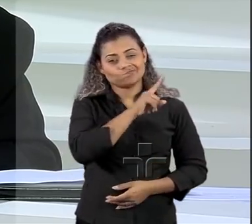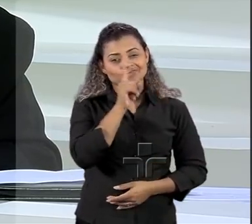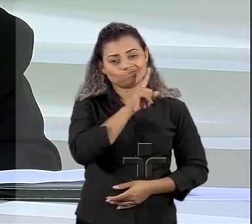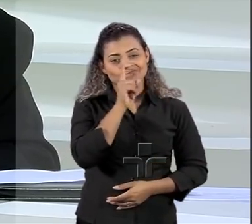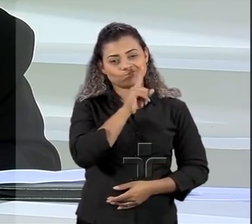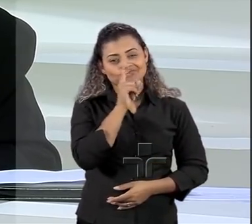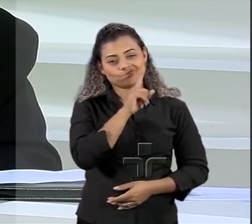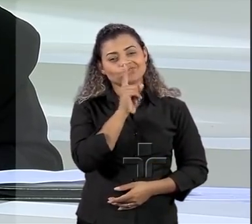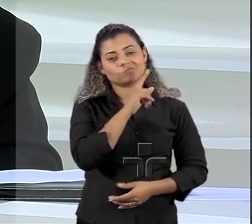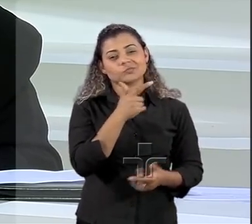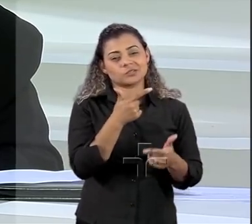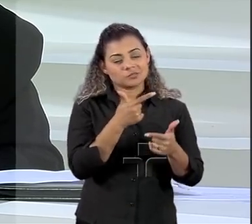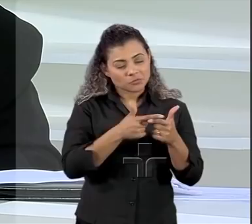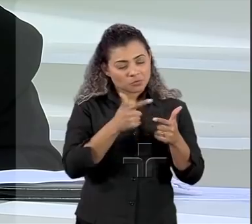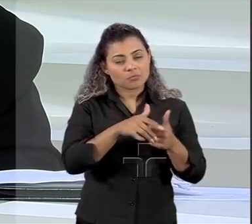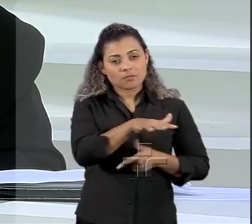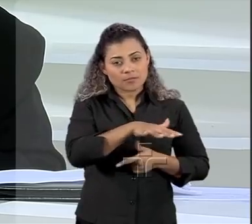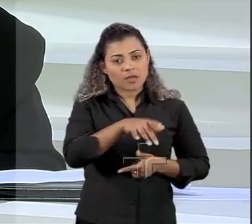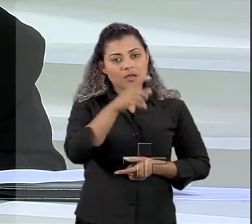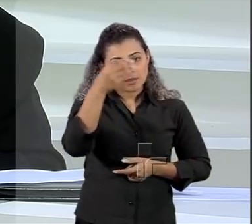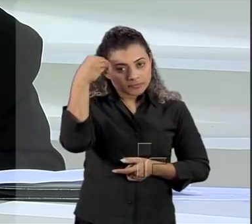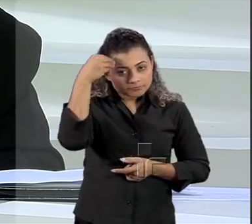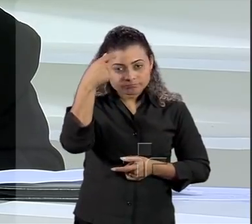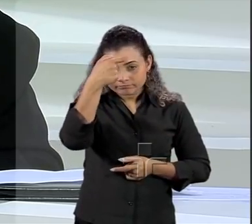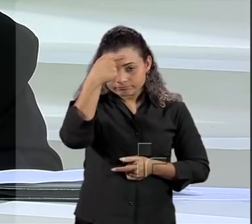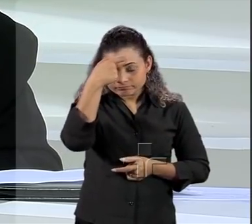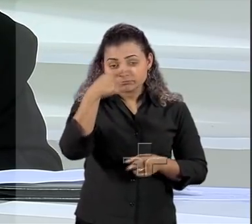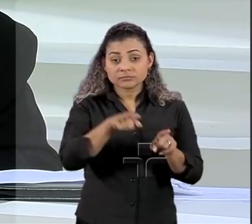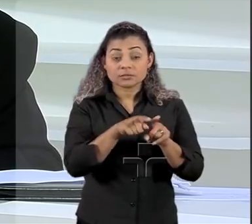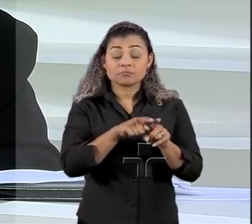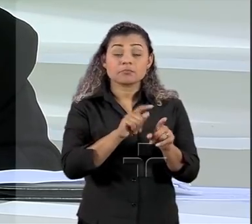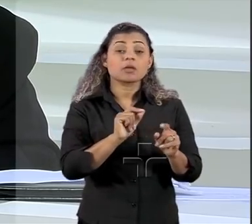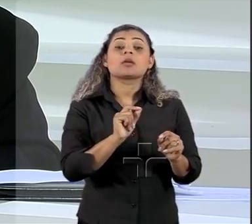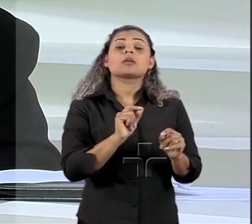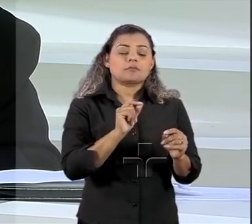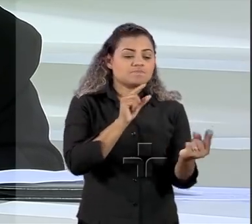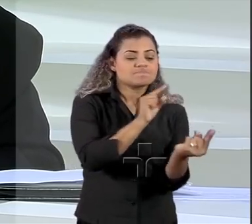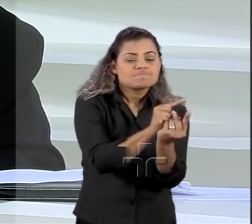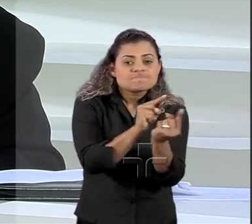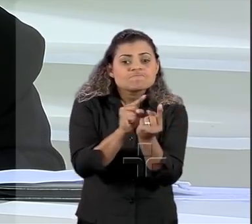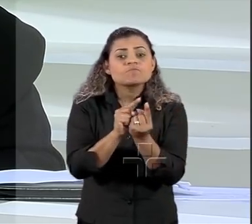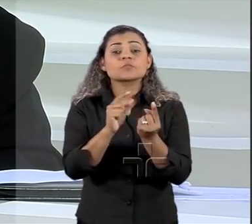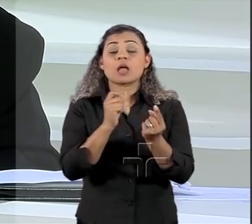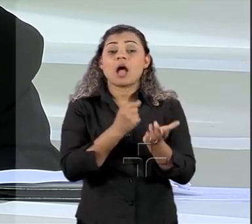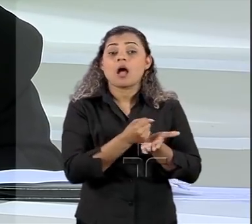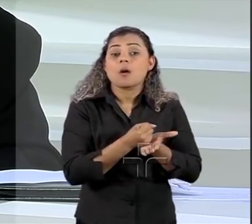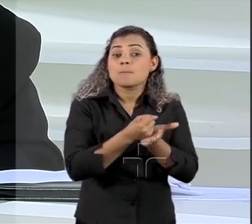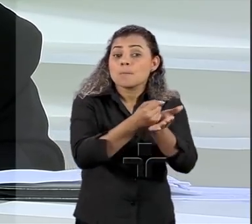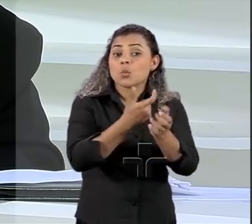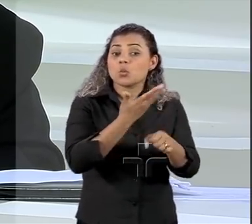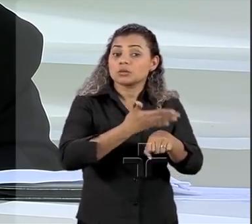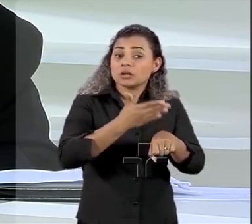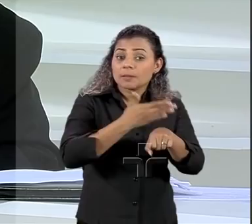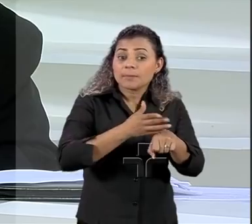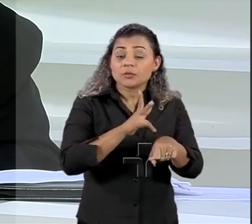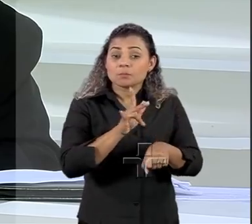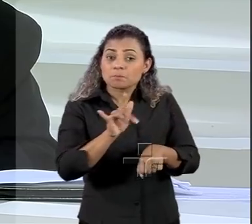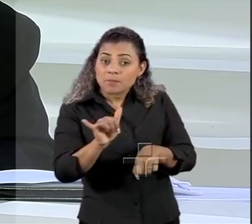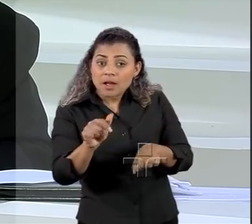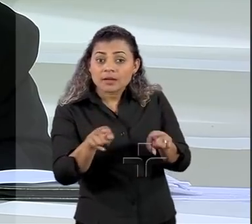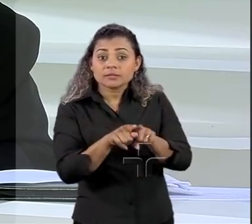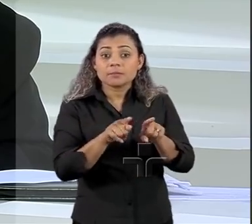nisso, um aumento no financiamento das comunidades terapêuticas, o apoio para o treinamento de pais e cuidadores